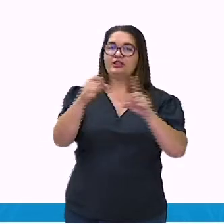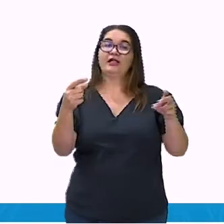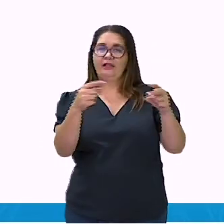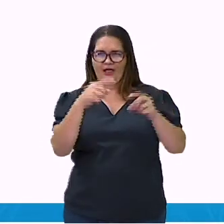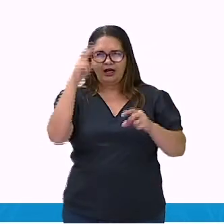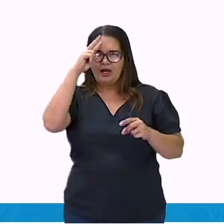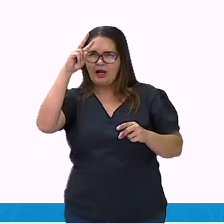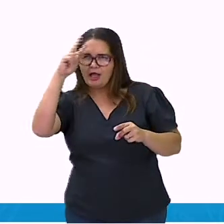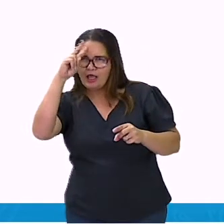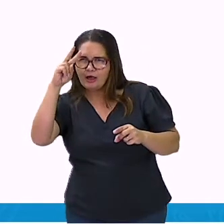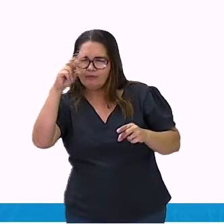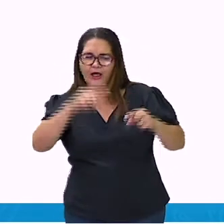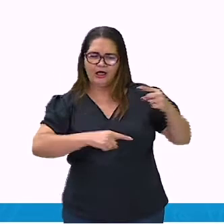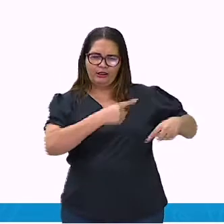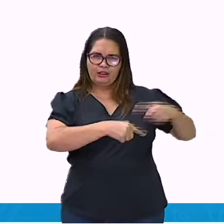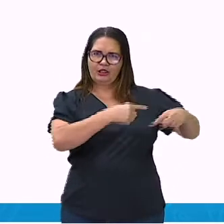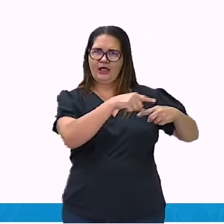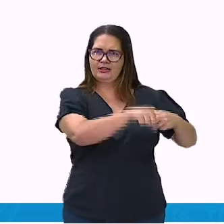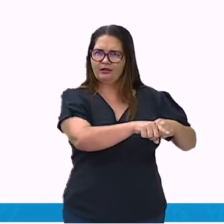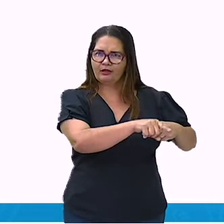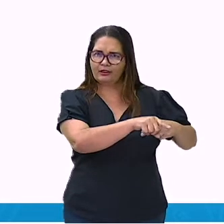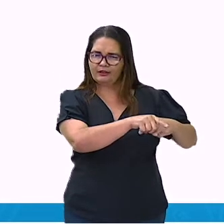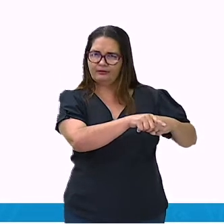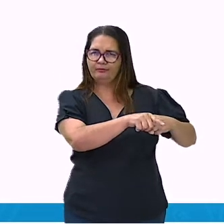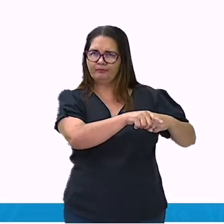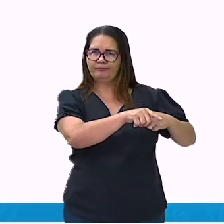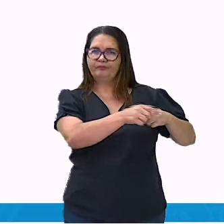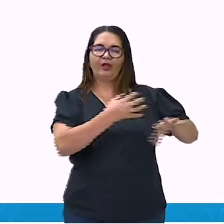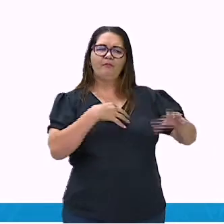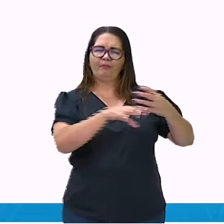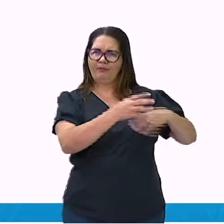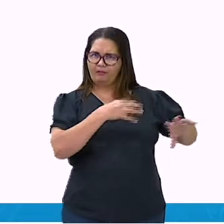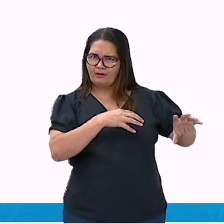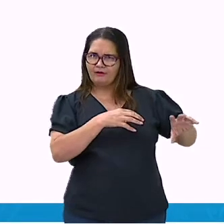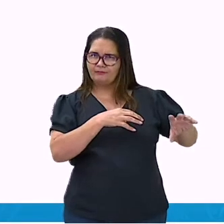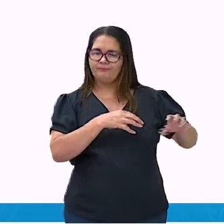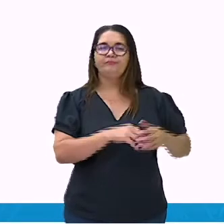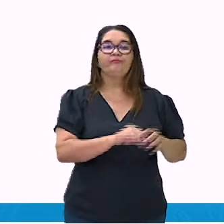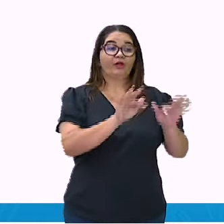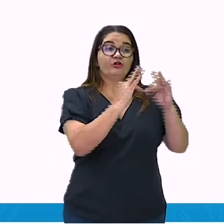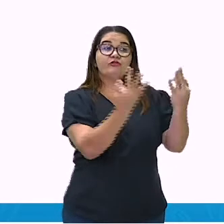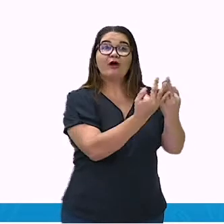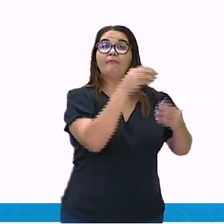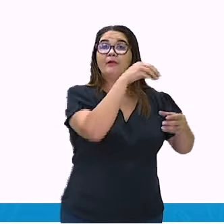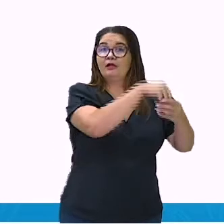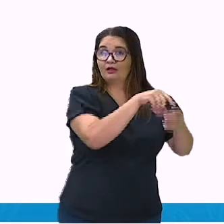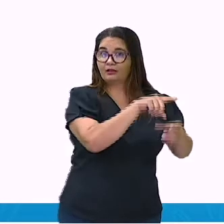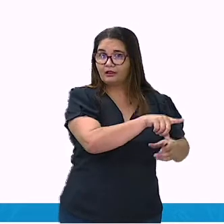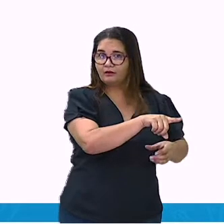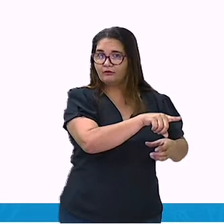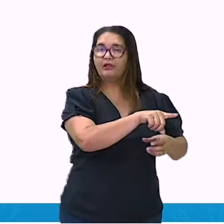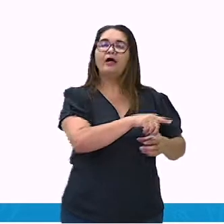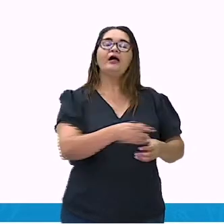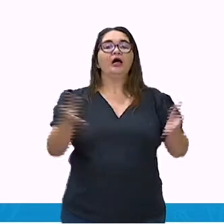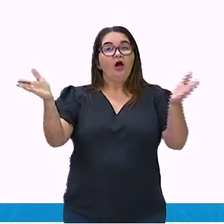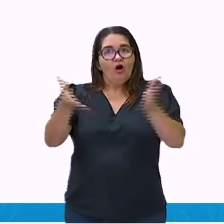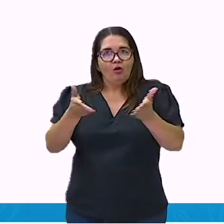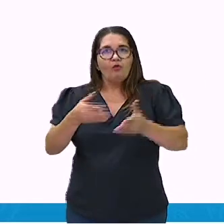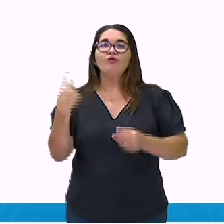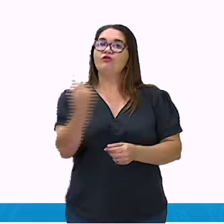homem sempre vinha, e isso permanece, como eu disse, até hoje, né, que nós vivemos num